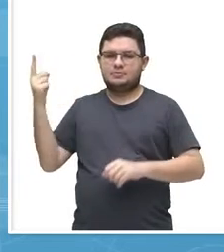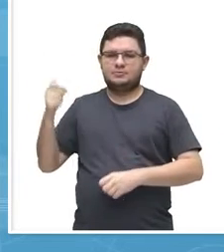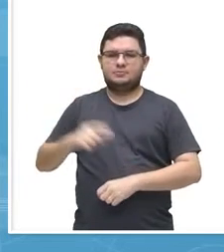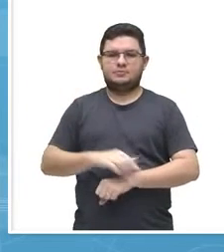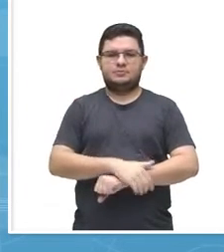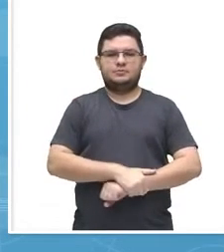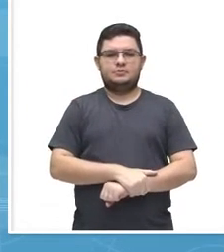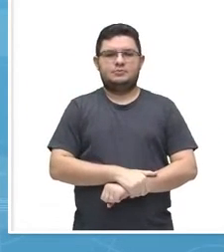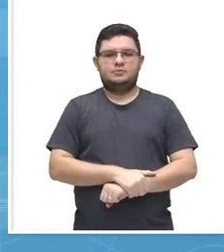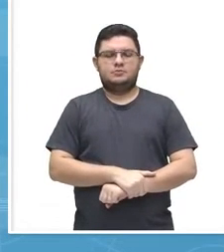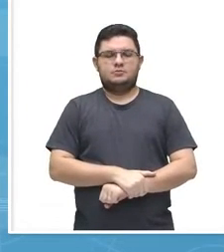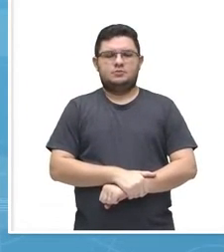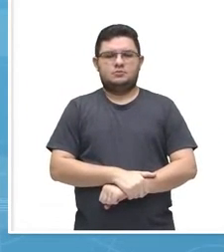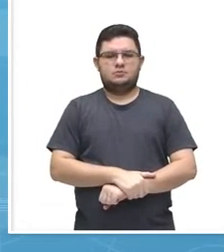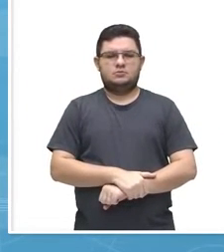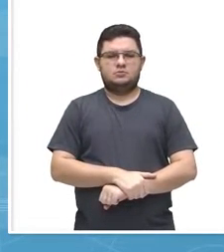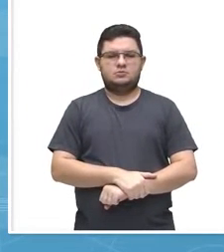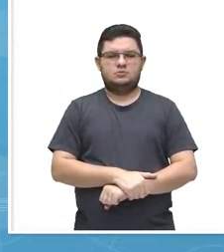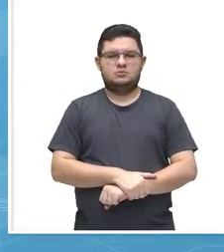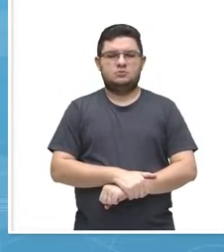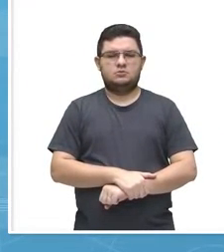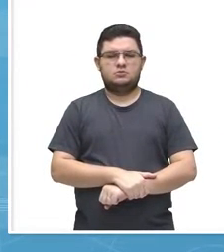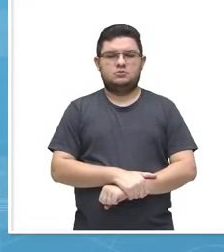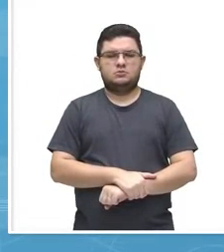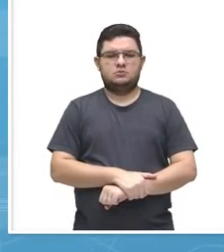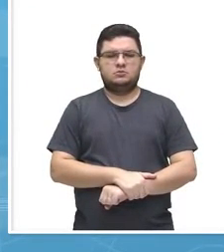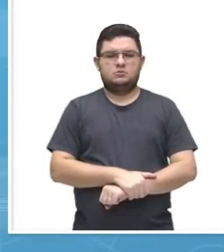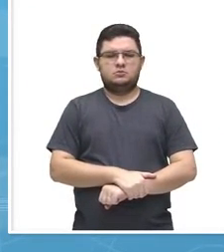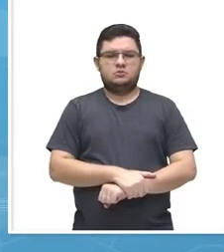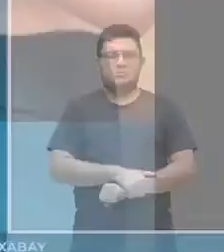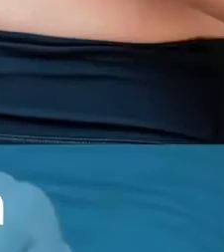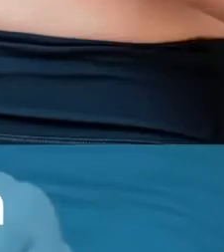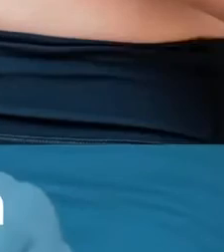Do yoga. Fazer yoga.